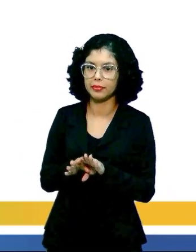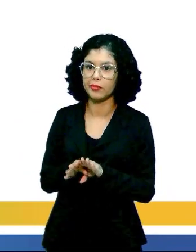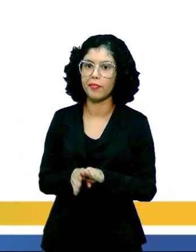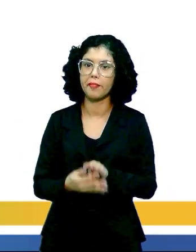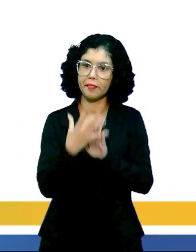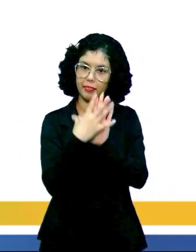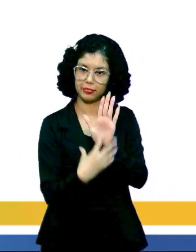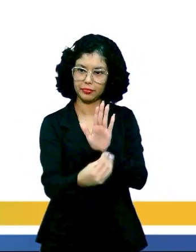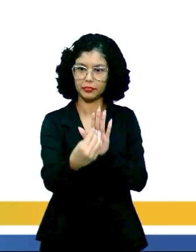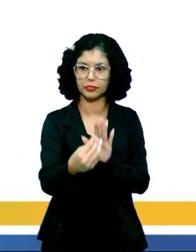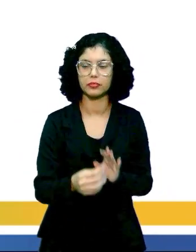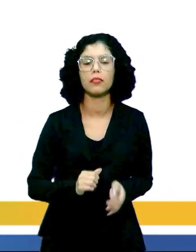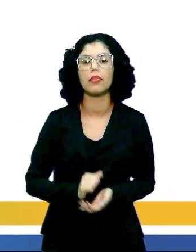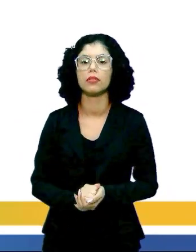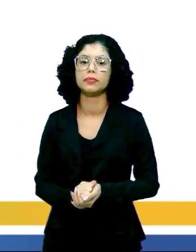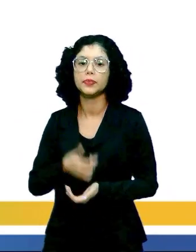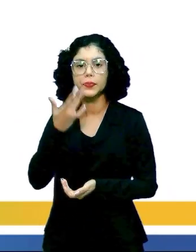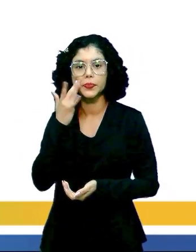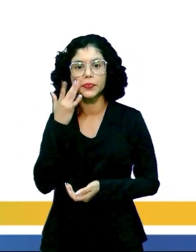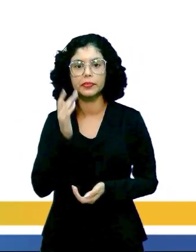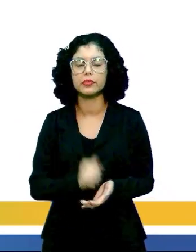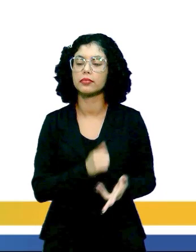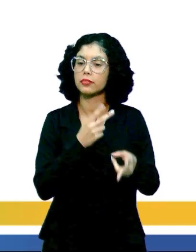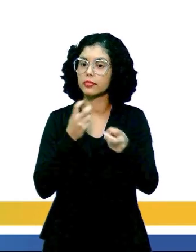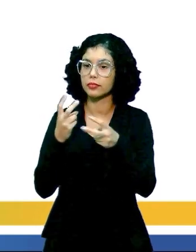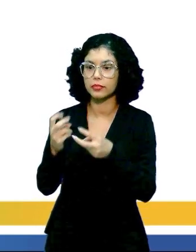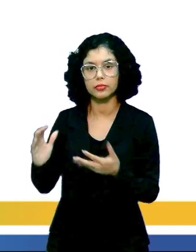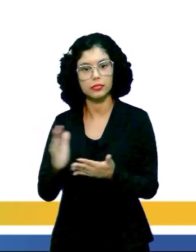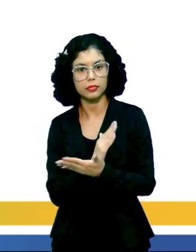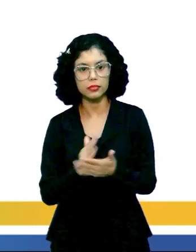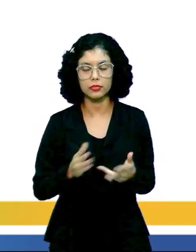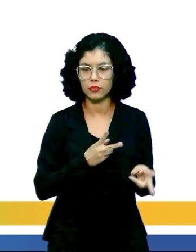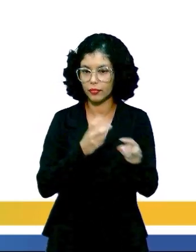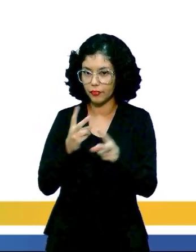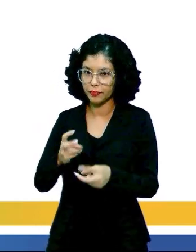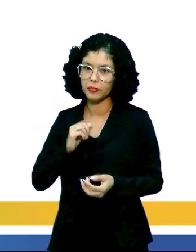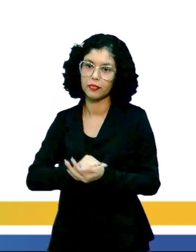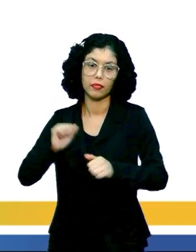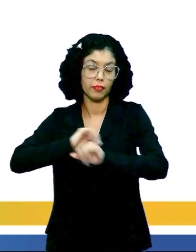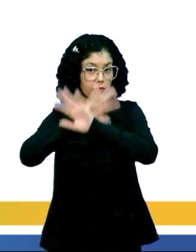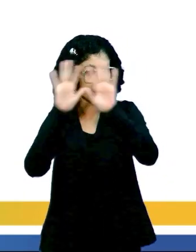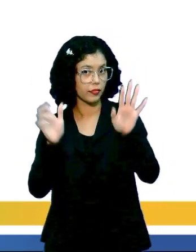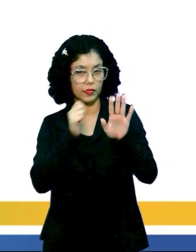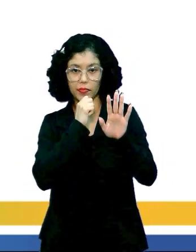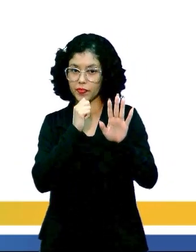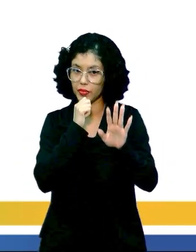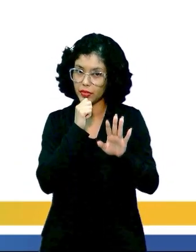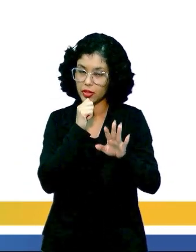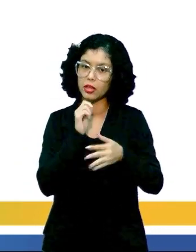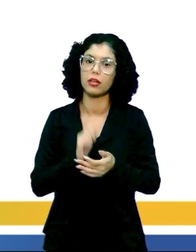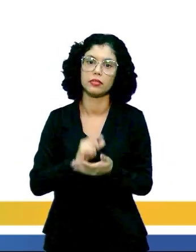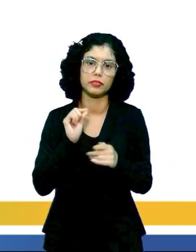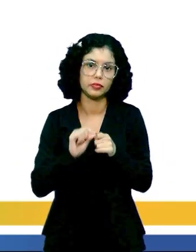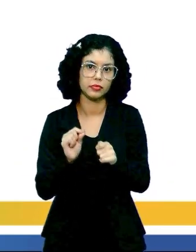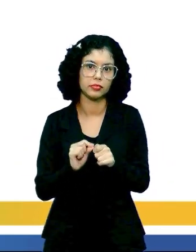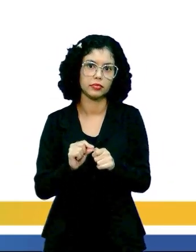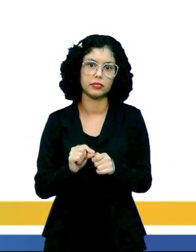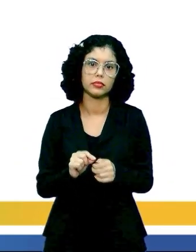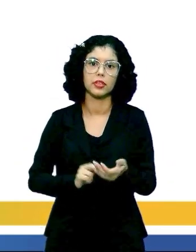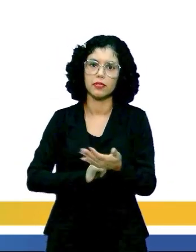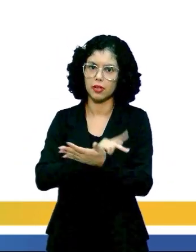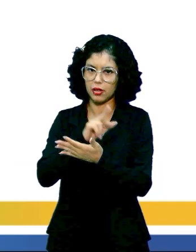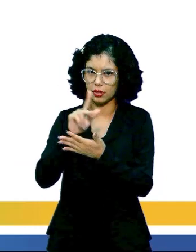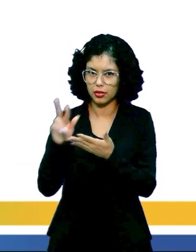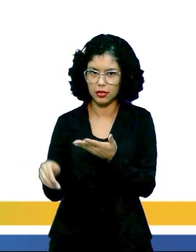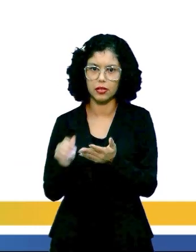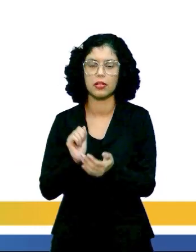raios catódicos em uma lâmina de ouro, e aí ele fez algumas observações. Claro, né, pessoal, que isso foi feito milhares de vezes.